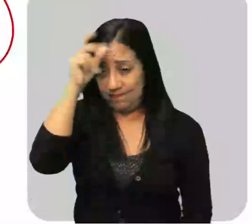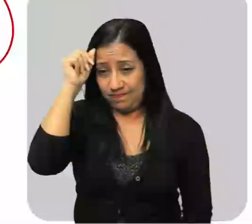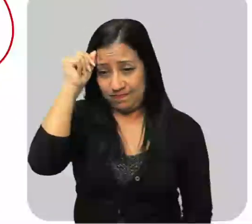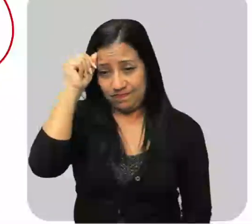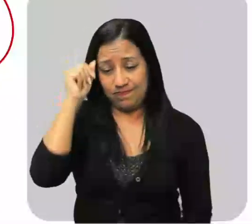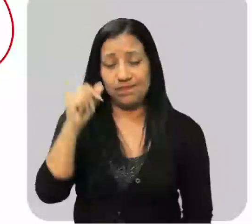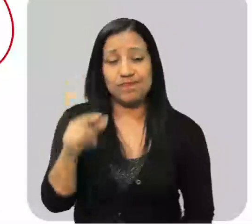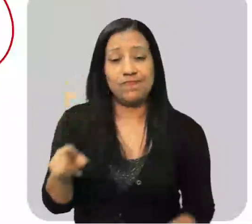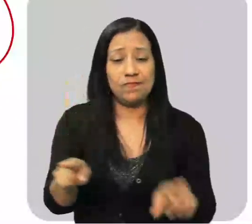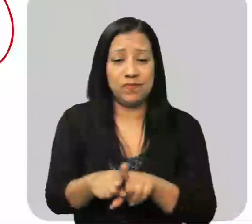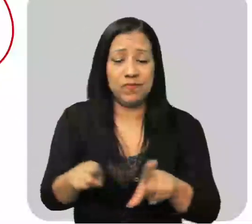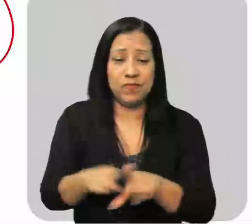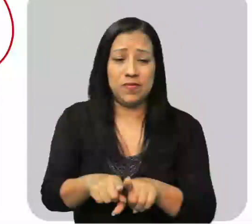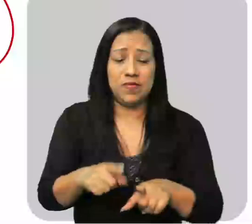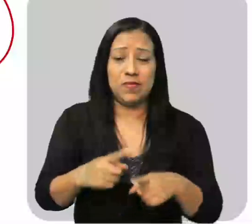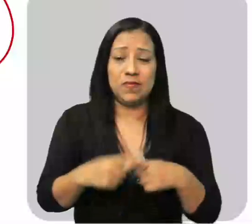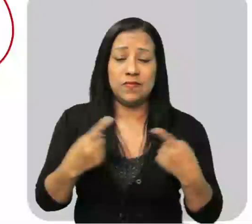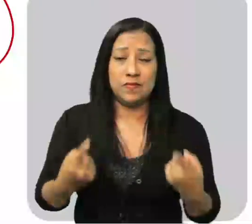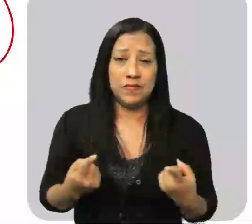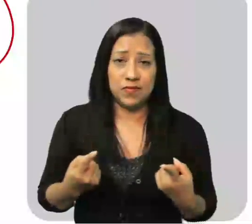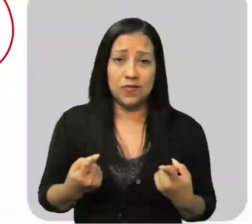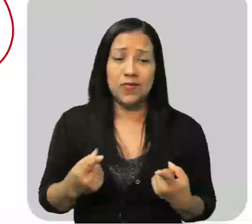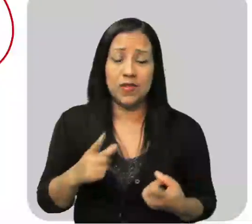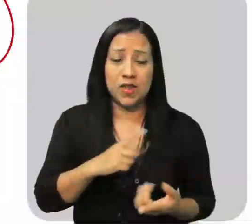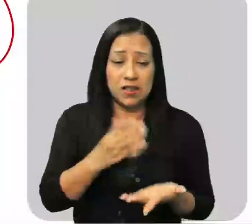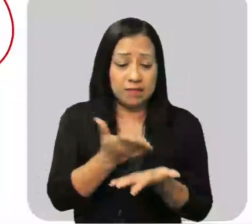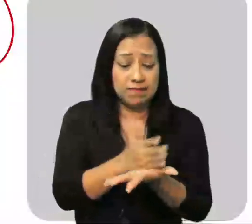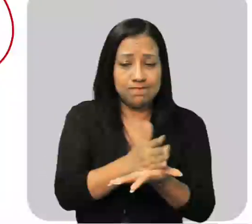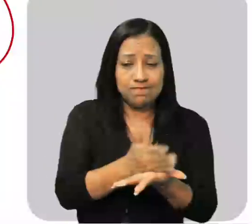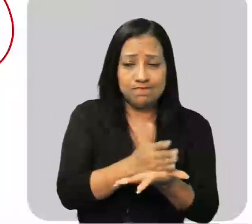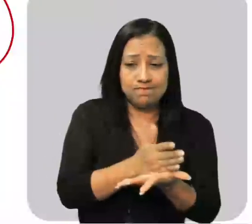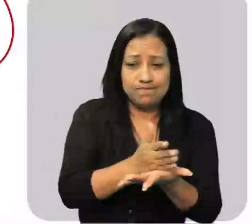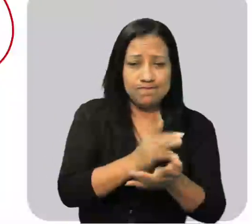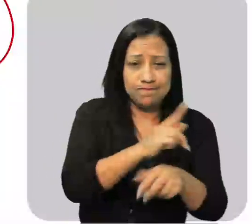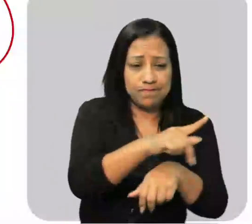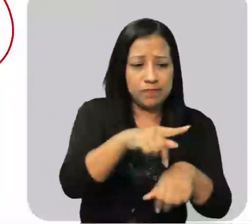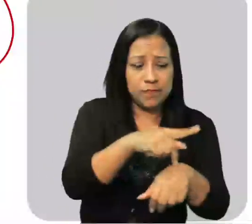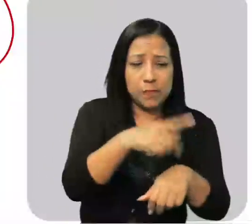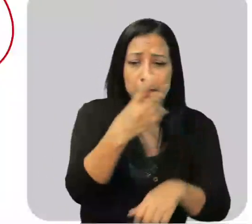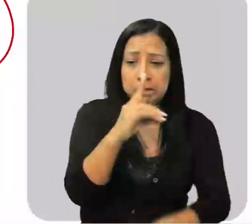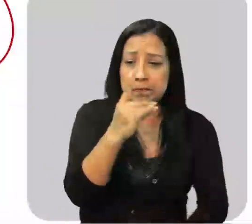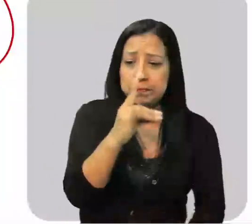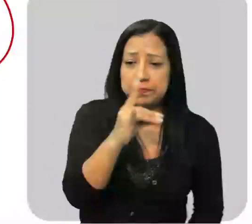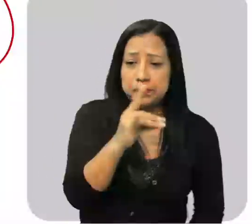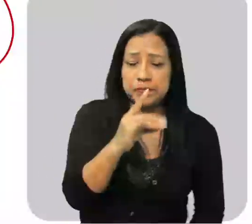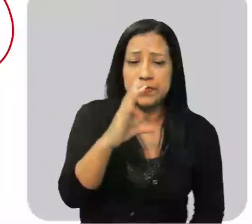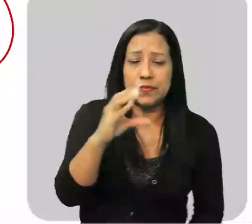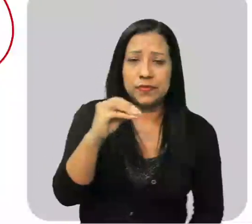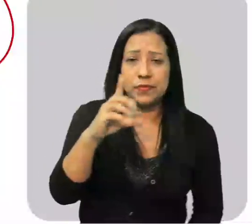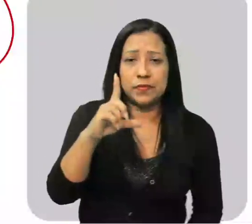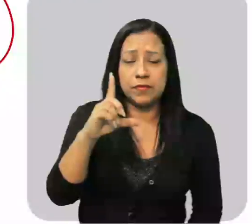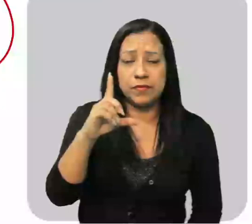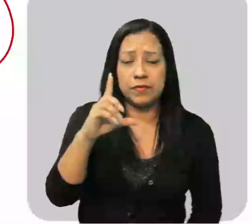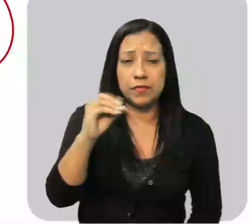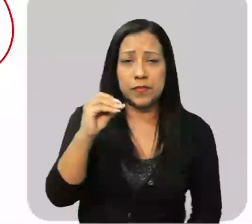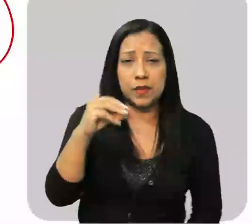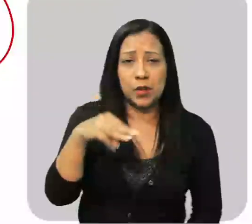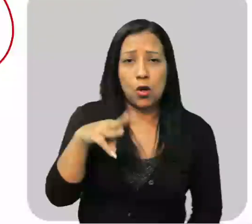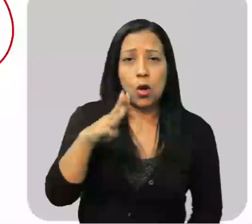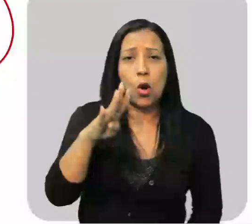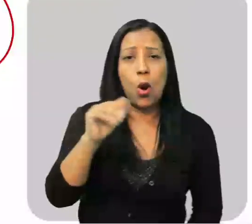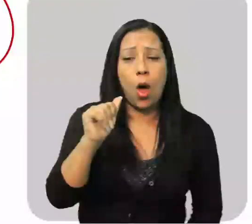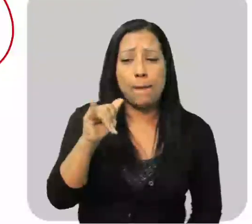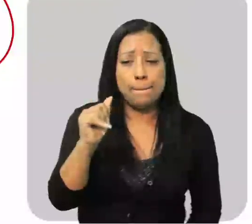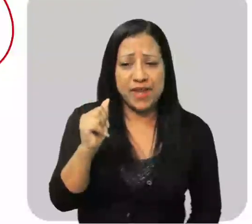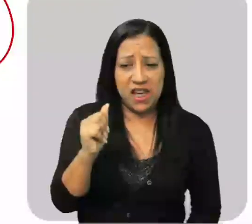nós temos isso muito presente aqui na Amazônia, principalmente porque fazemos fronteira com países